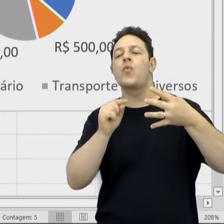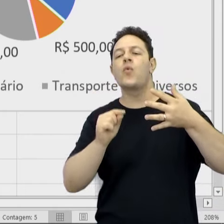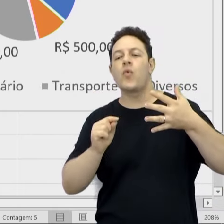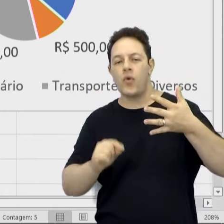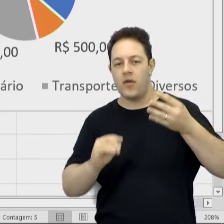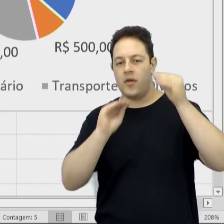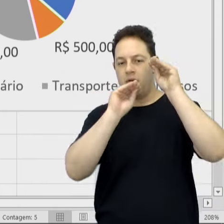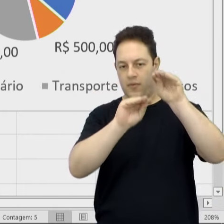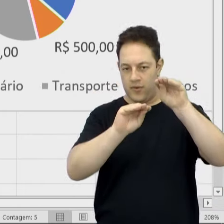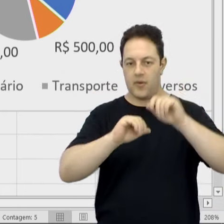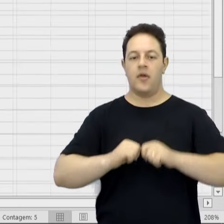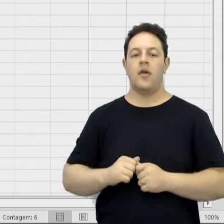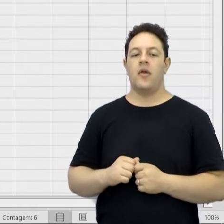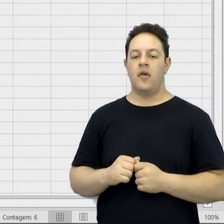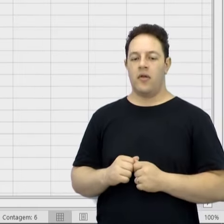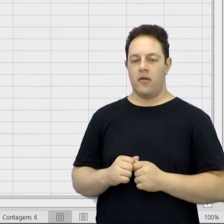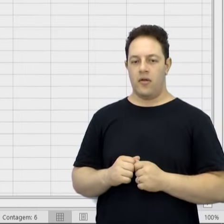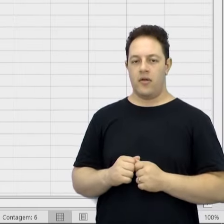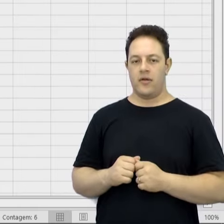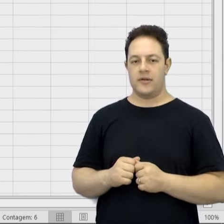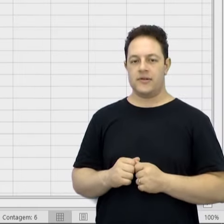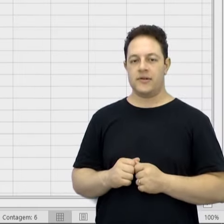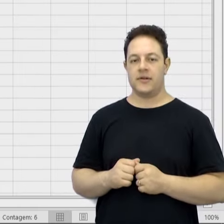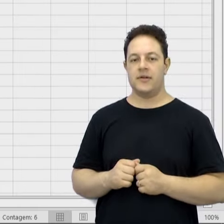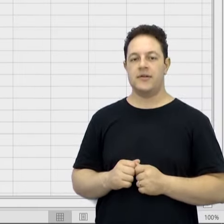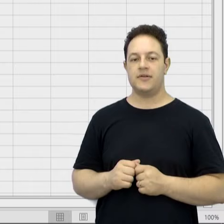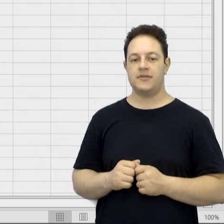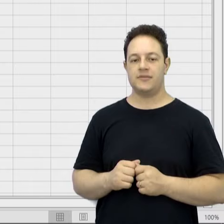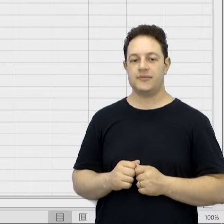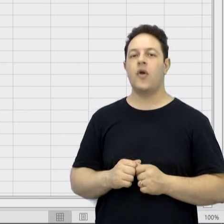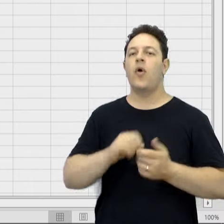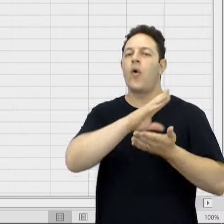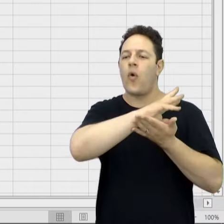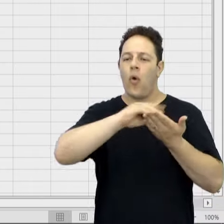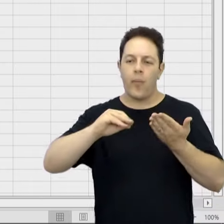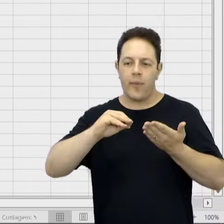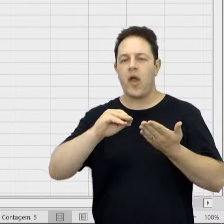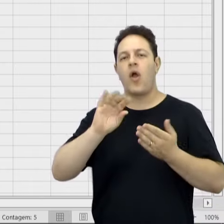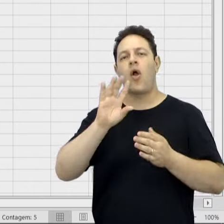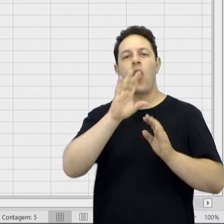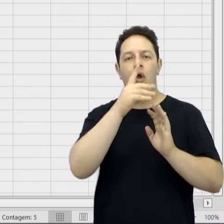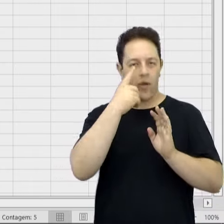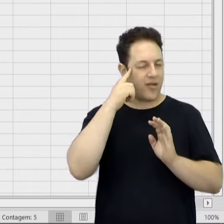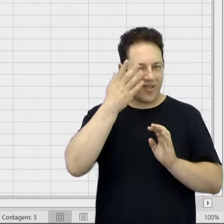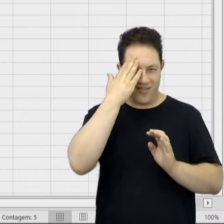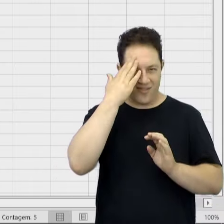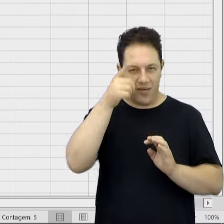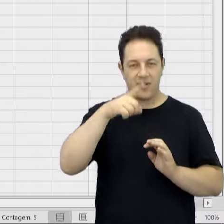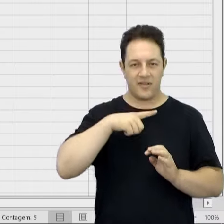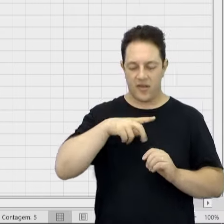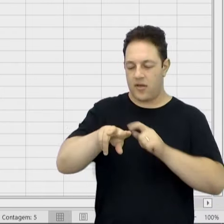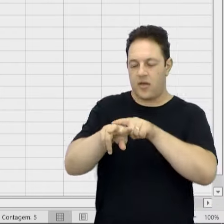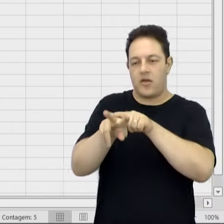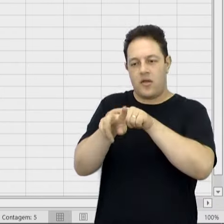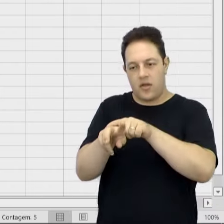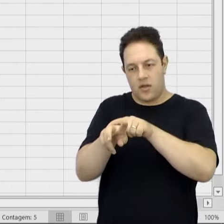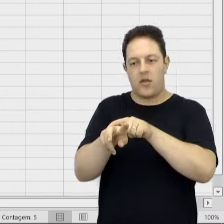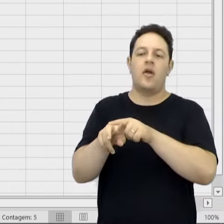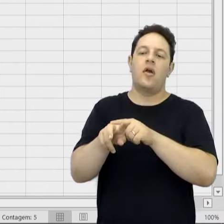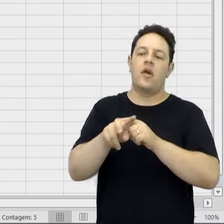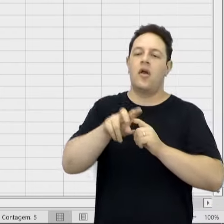Vou copiar e vou colar a descrição. Acho que copiar e colar todo mundo sabe, né? Com o botão direito, Ctrl C, Ctrl